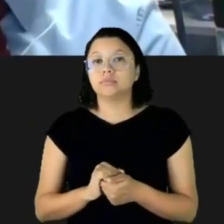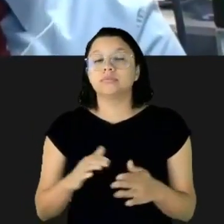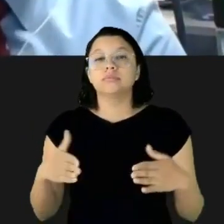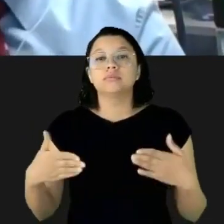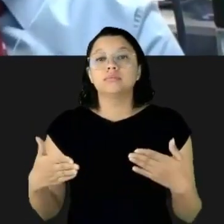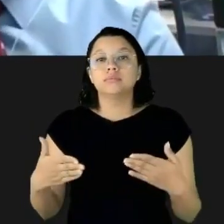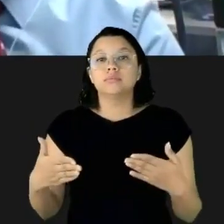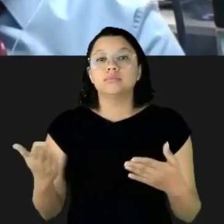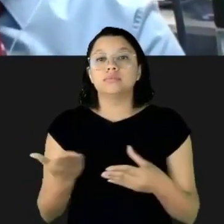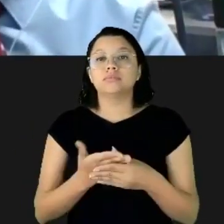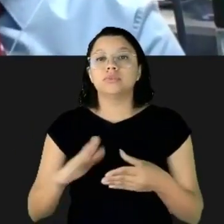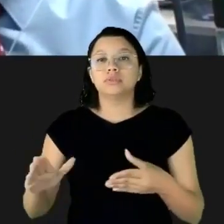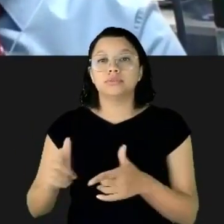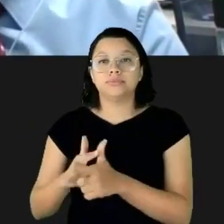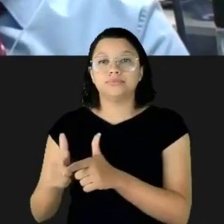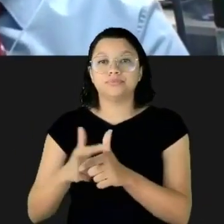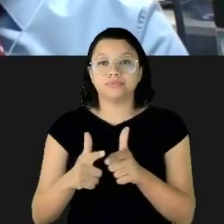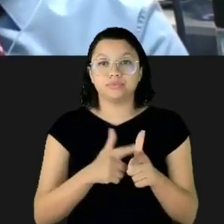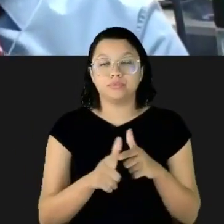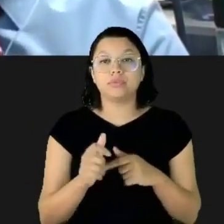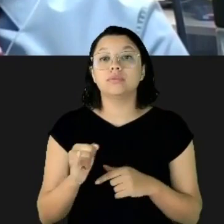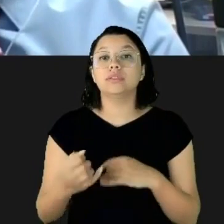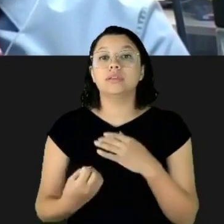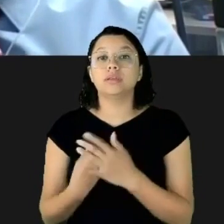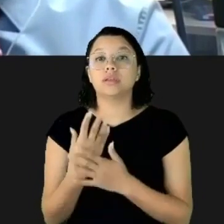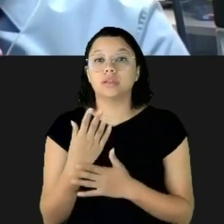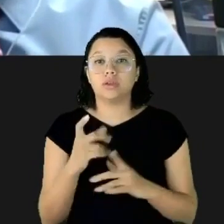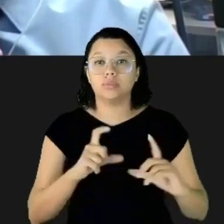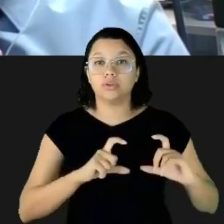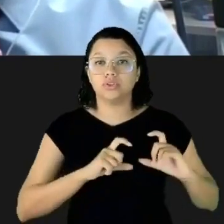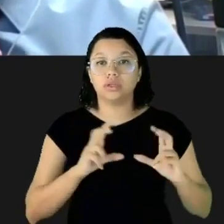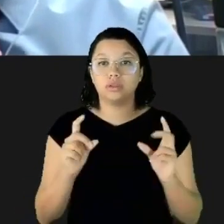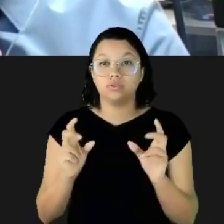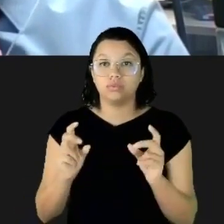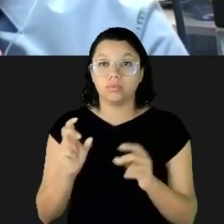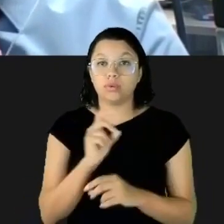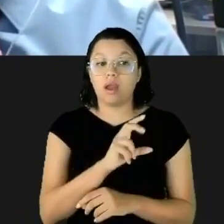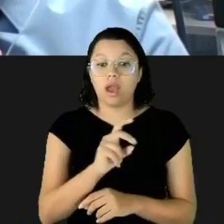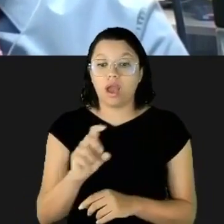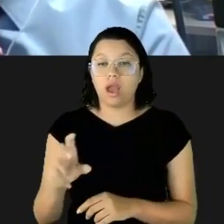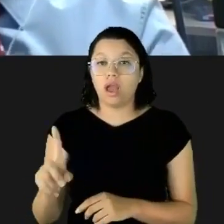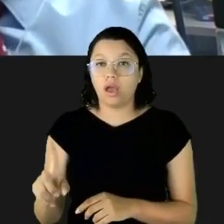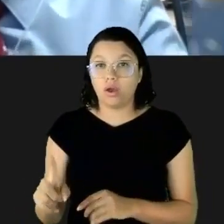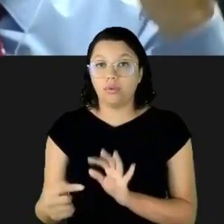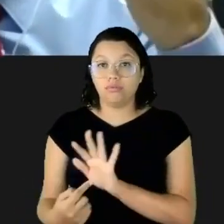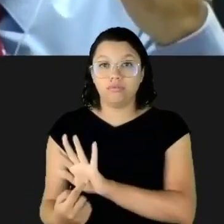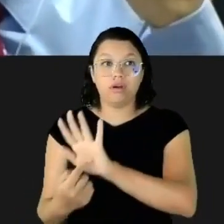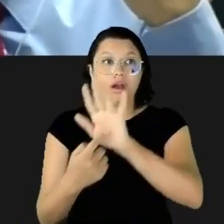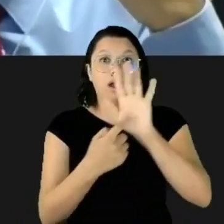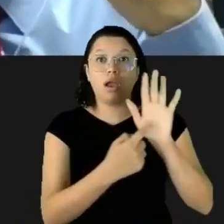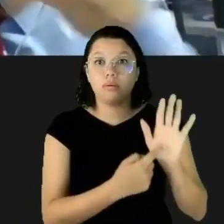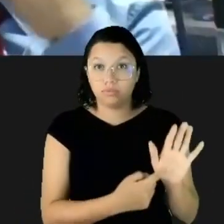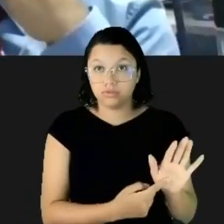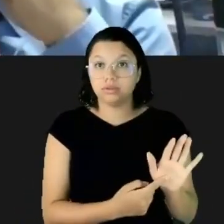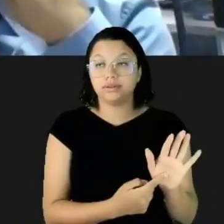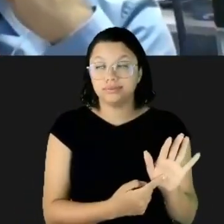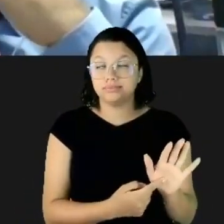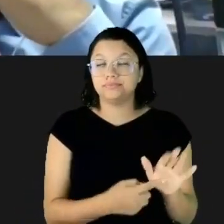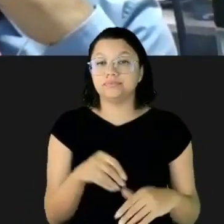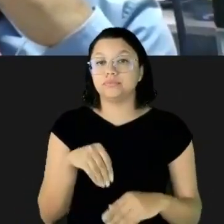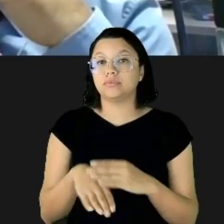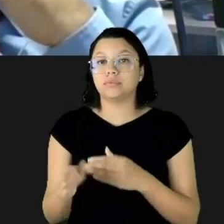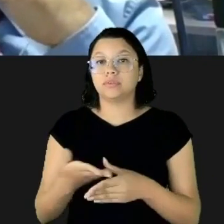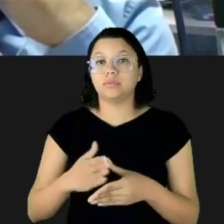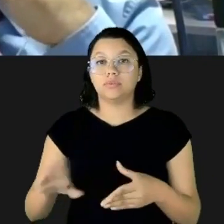quando o processo vai ser distribuído se você criar uma etiqueta automática para cada um desses aqui ele vai aparecer no processo